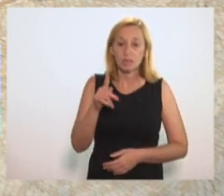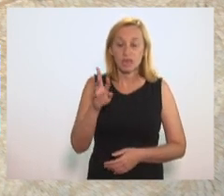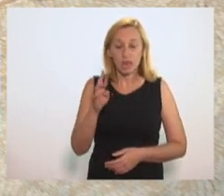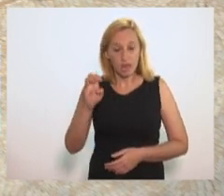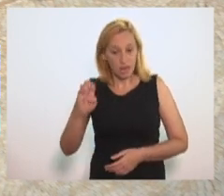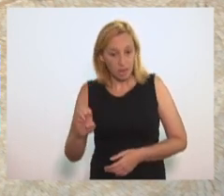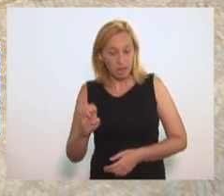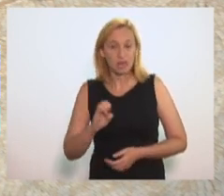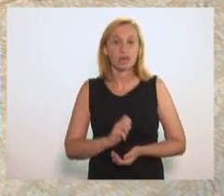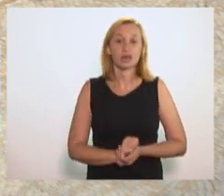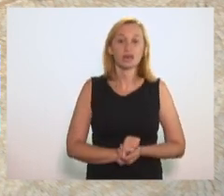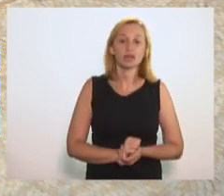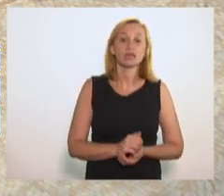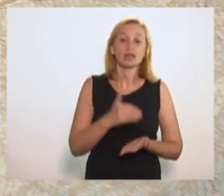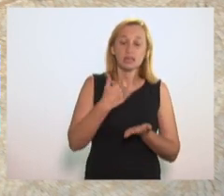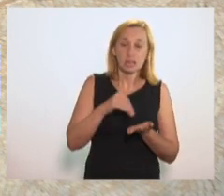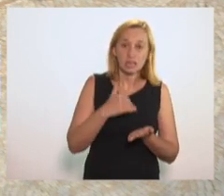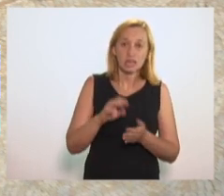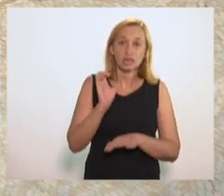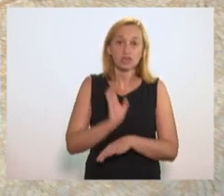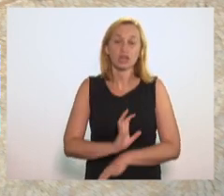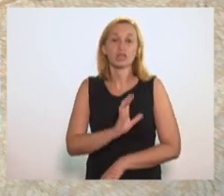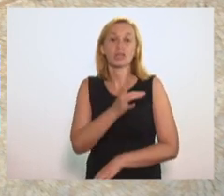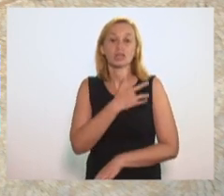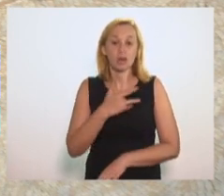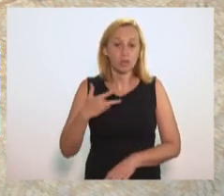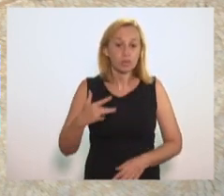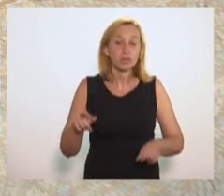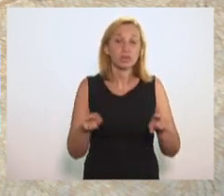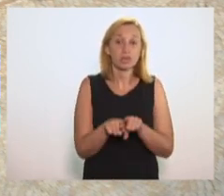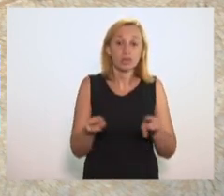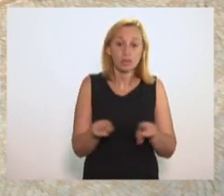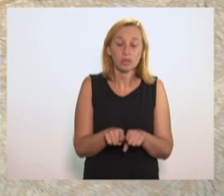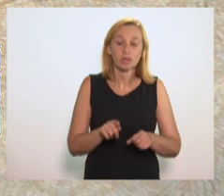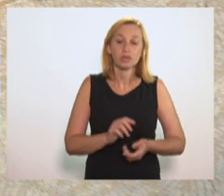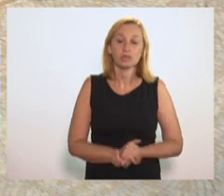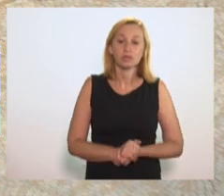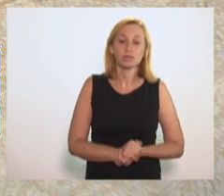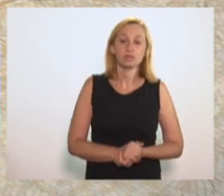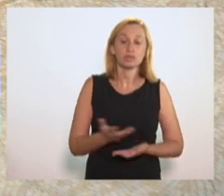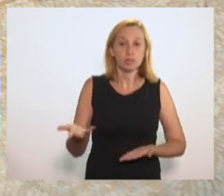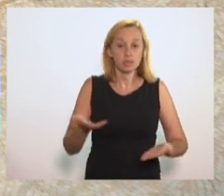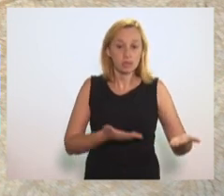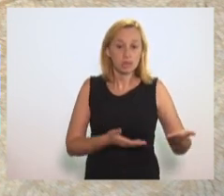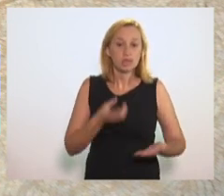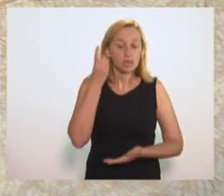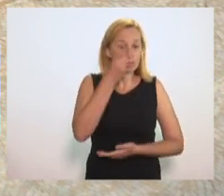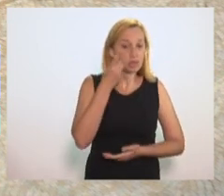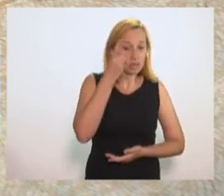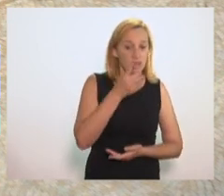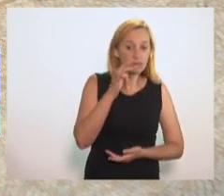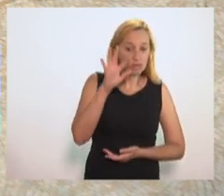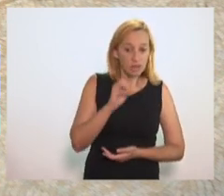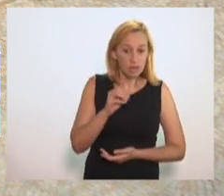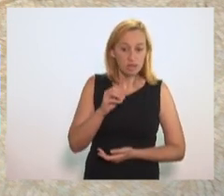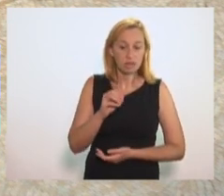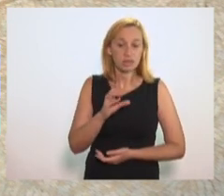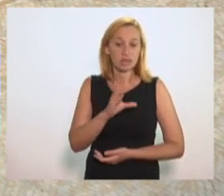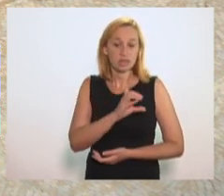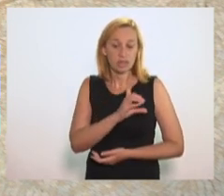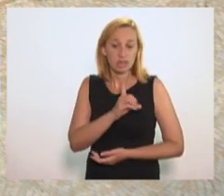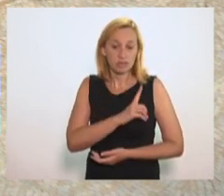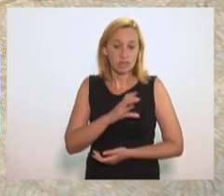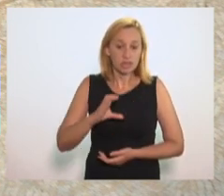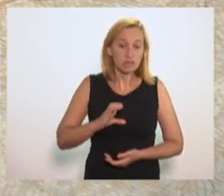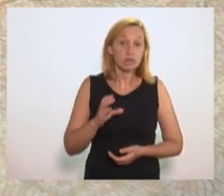com a representação da secretaria de estado de saúde e também havia participação deputado Flávio Serafini da defesa civil estadual